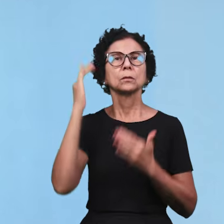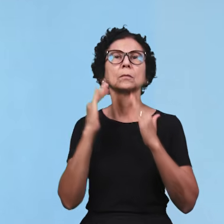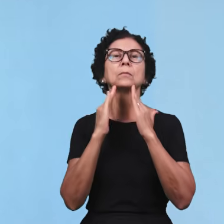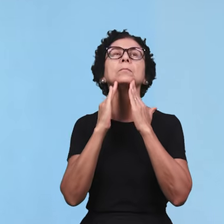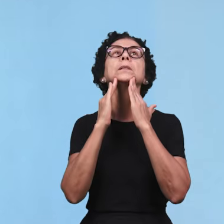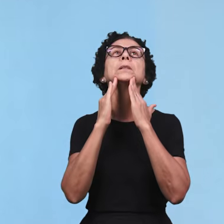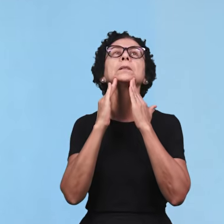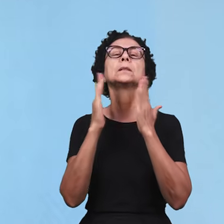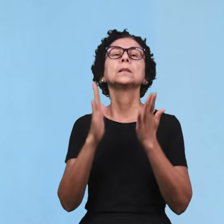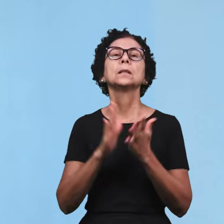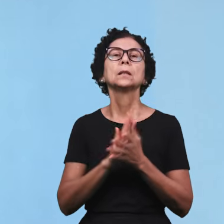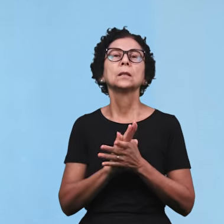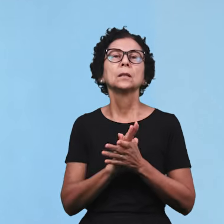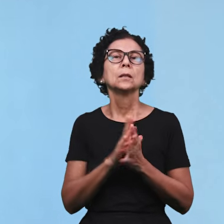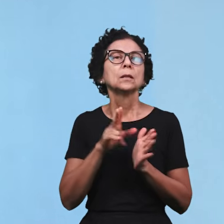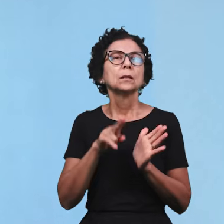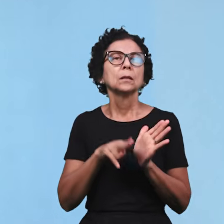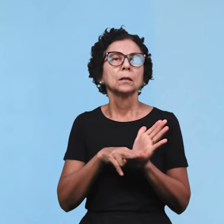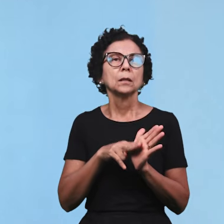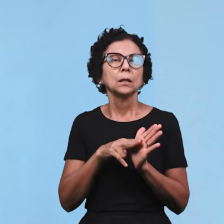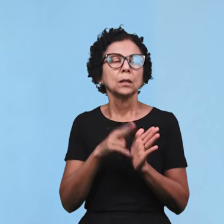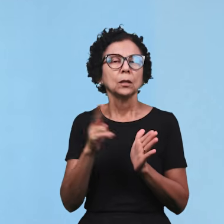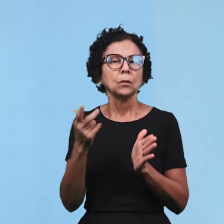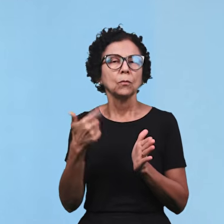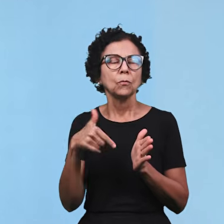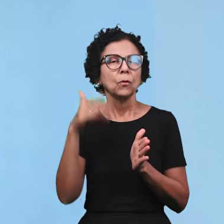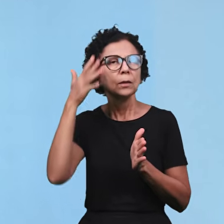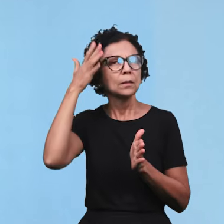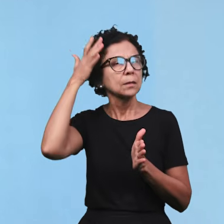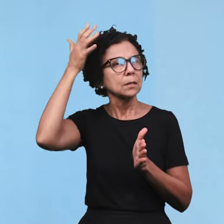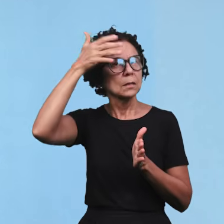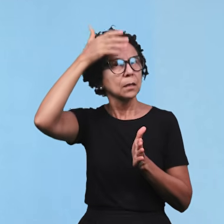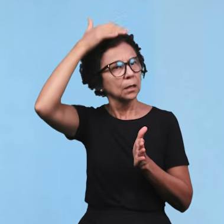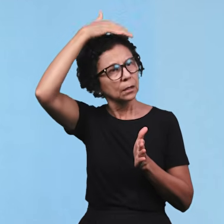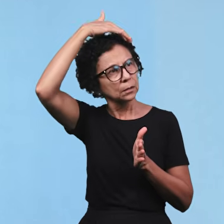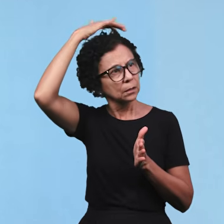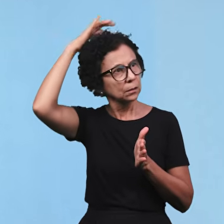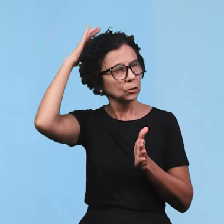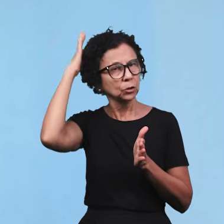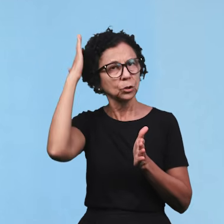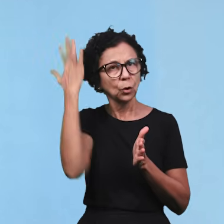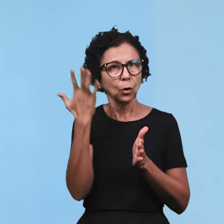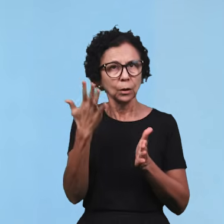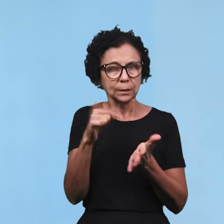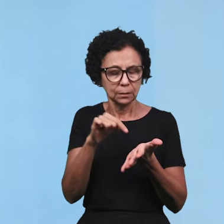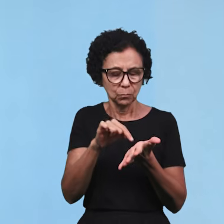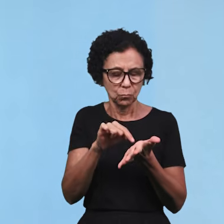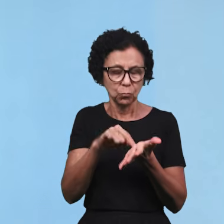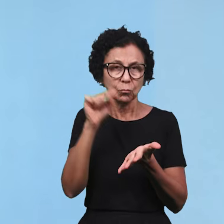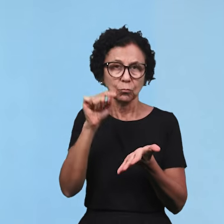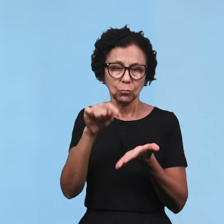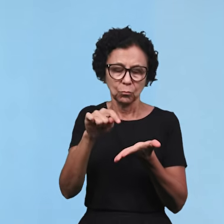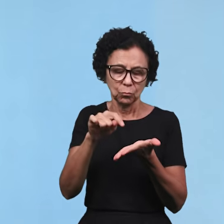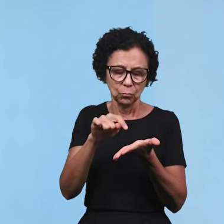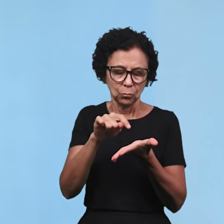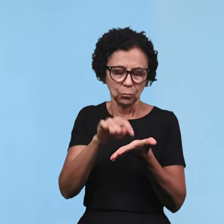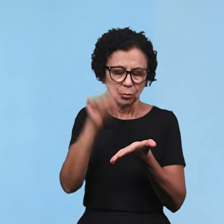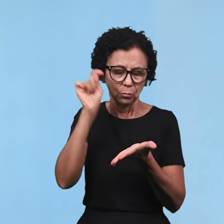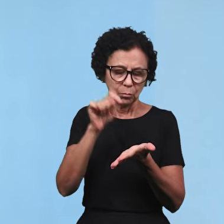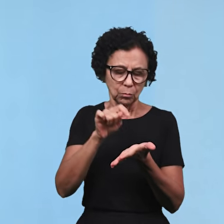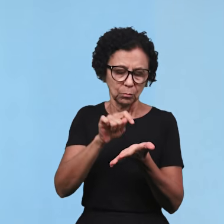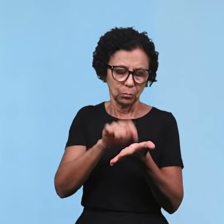e eu vou com uma lâmina fazendo orifícios nas regiões onde vão receber aqueles fios que a gente separou.